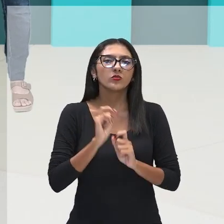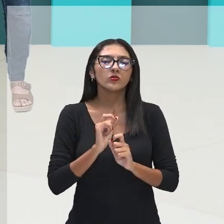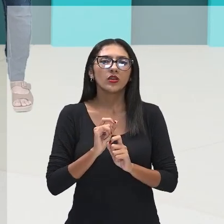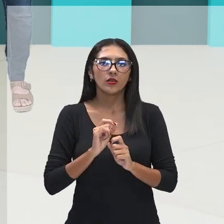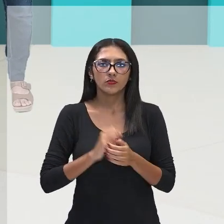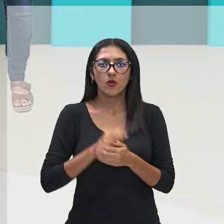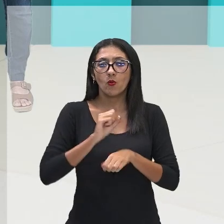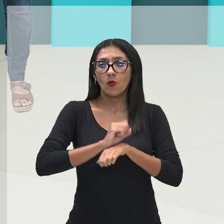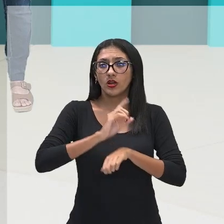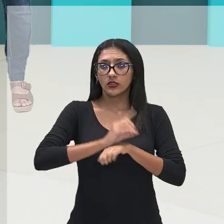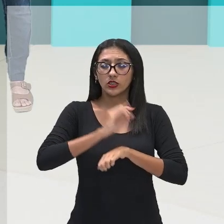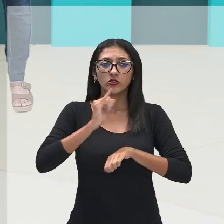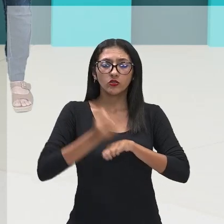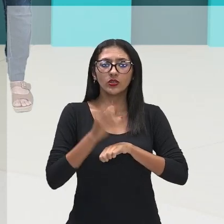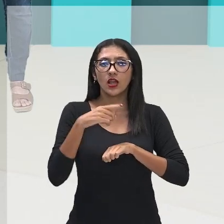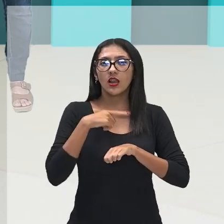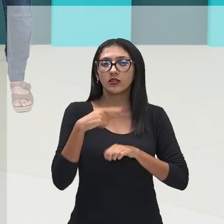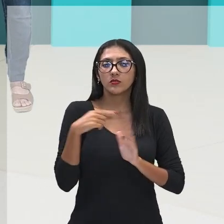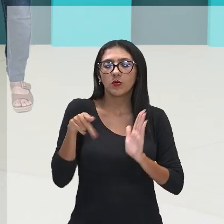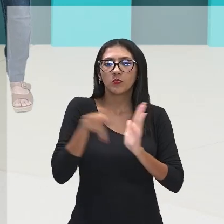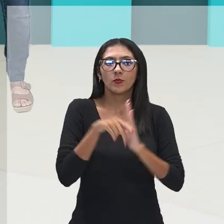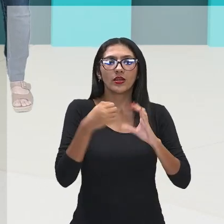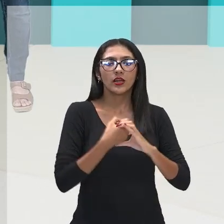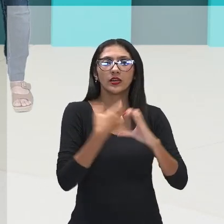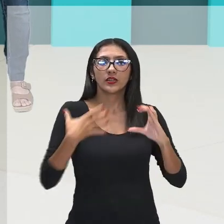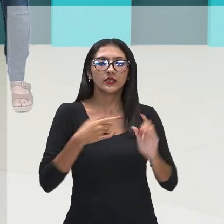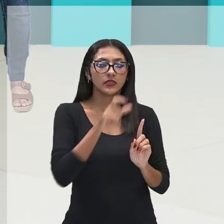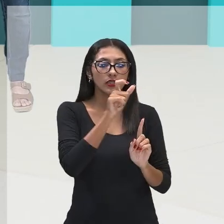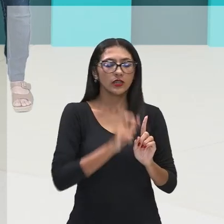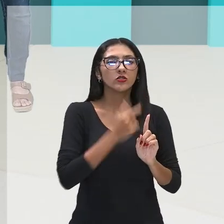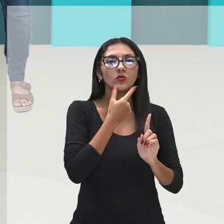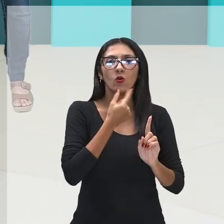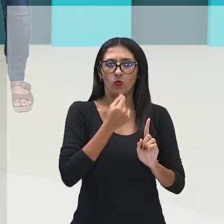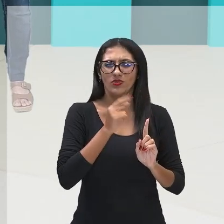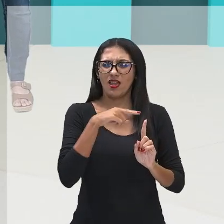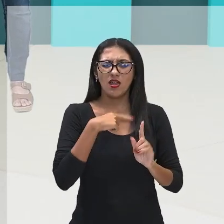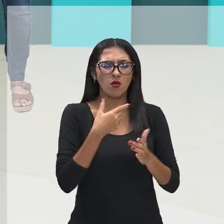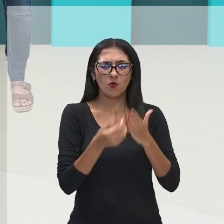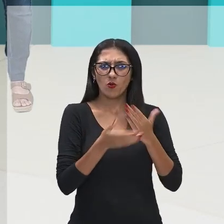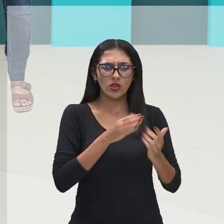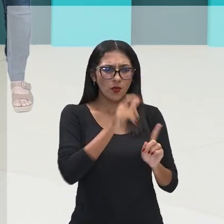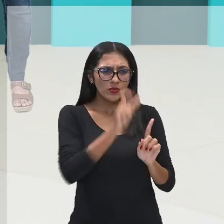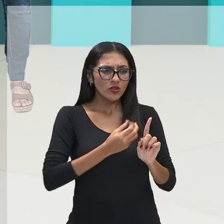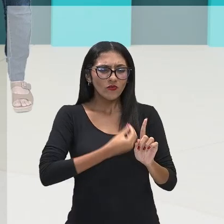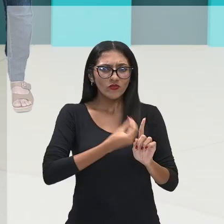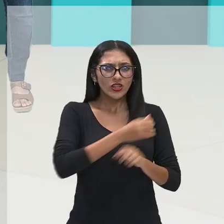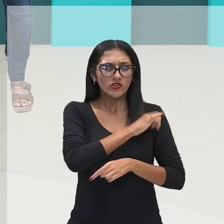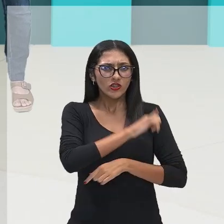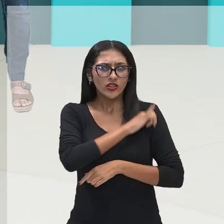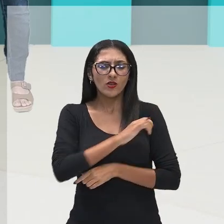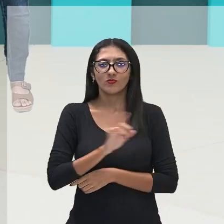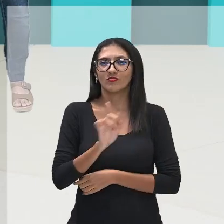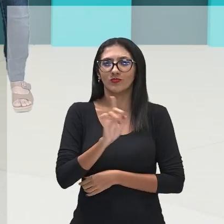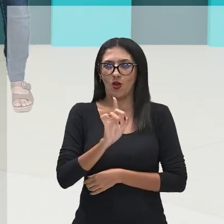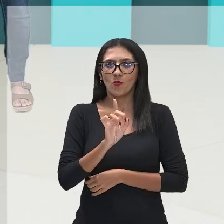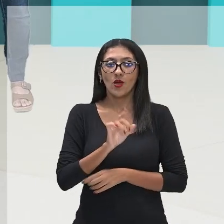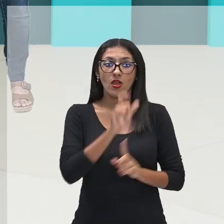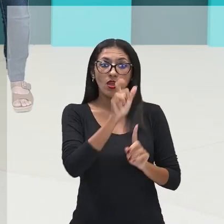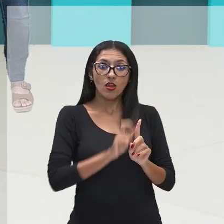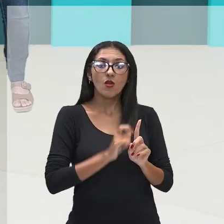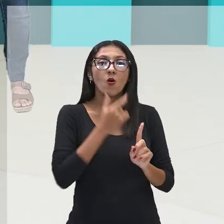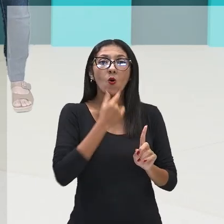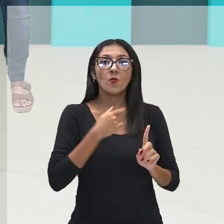não é? Porque está caracterizando o menino, não é qualquer menino que mora no Rio de Janeiro. É o menino que